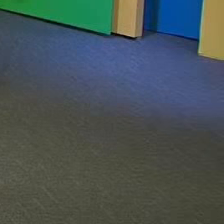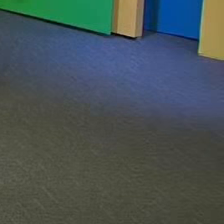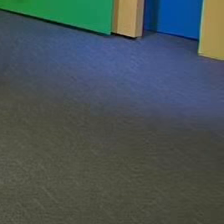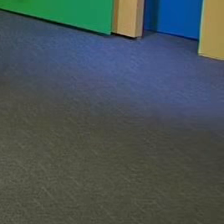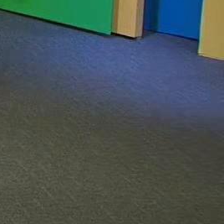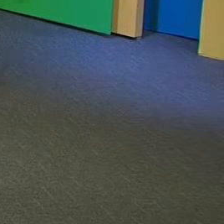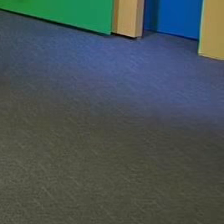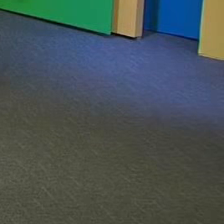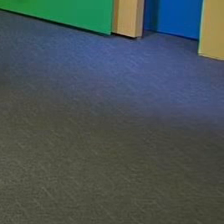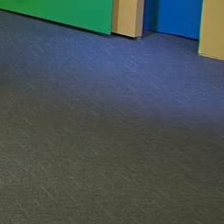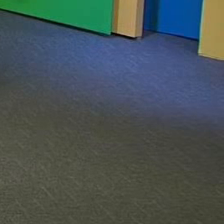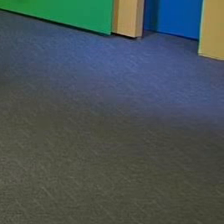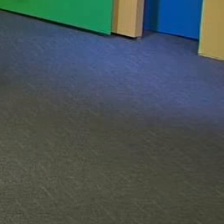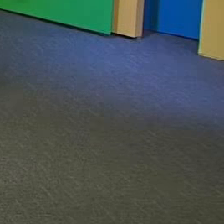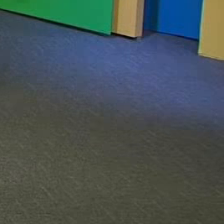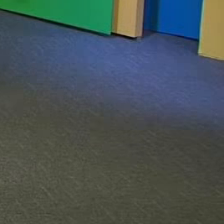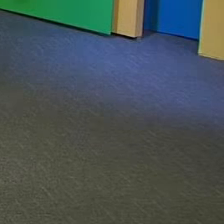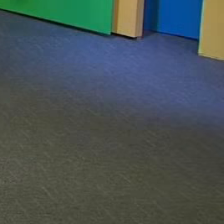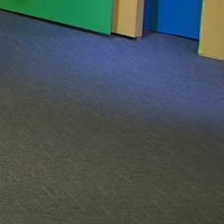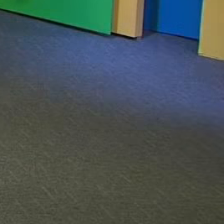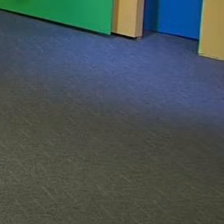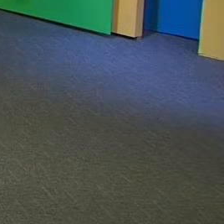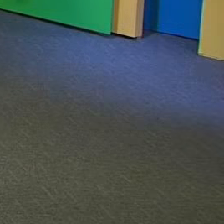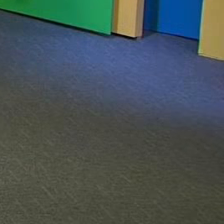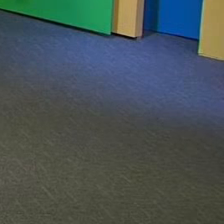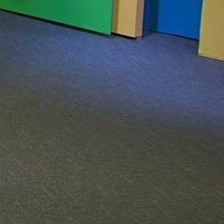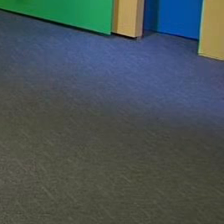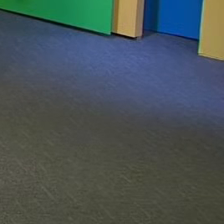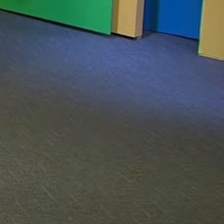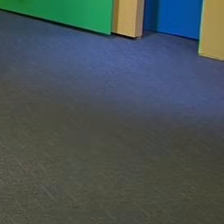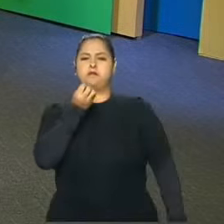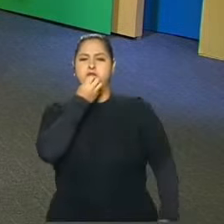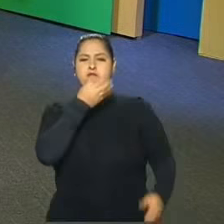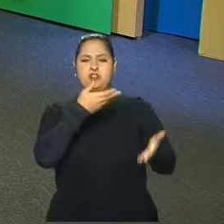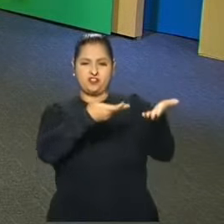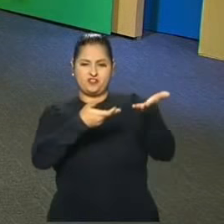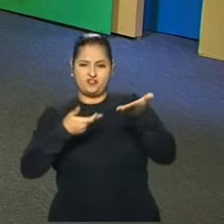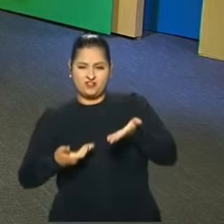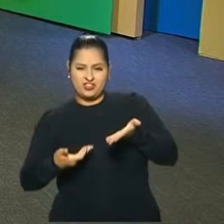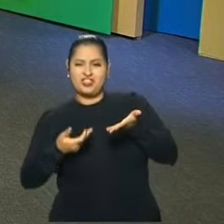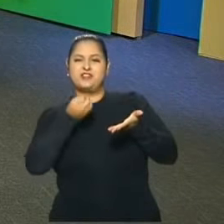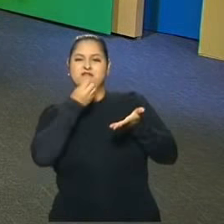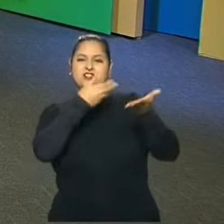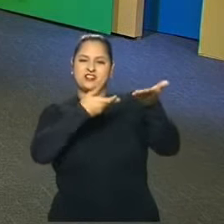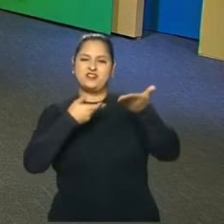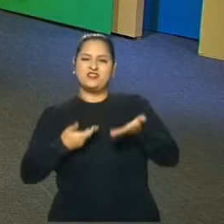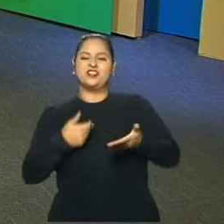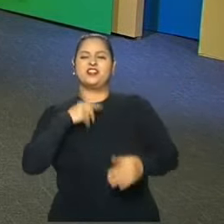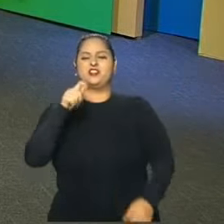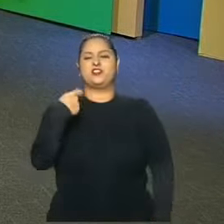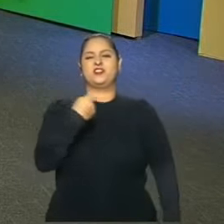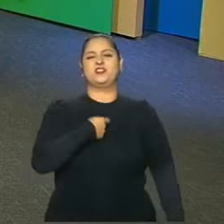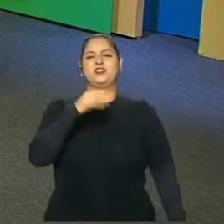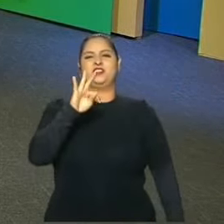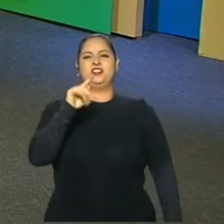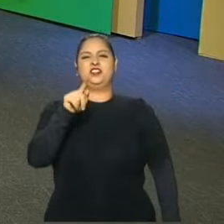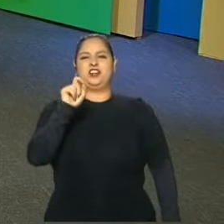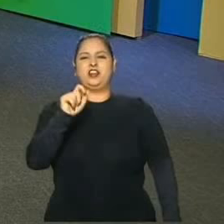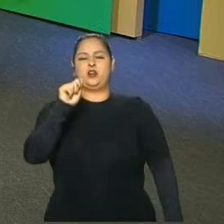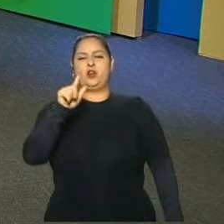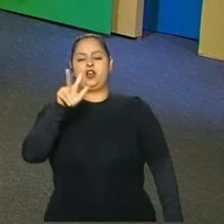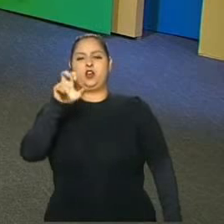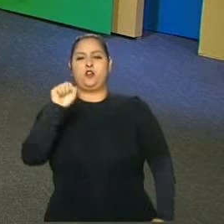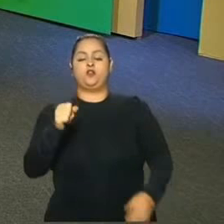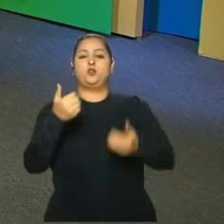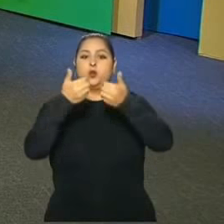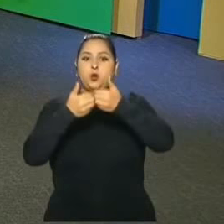Ótima noite, eu sou Bia Aparecida. Maravilha, seja muito bem-vindo, seja muito bem-vindo, eu sou o Thiago Alves. Começa agora o evento